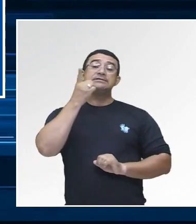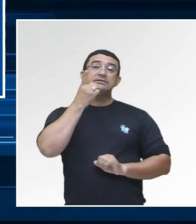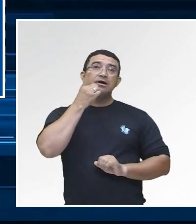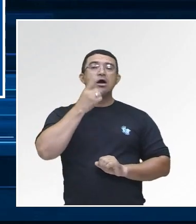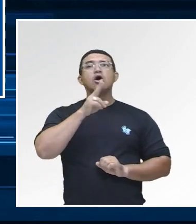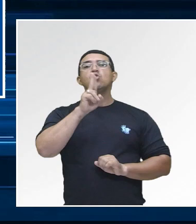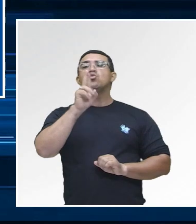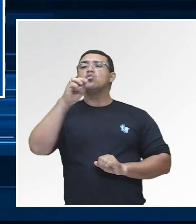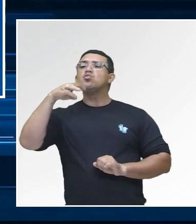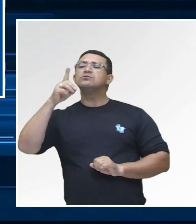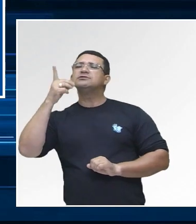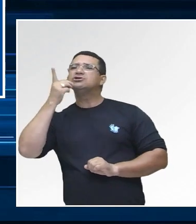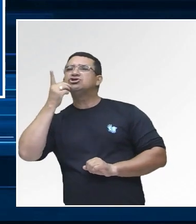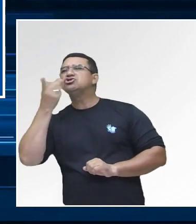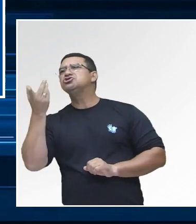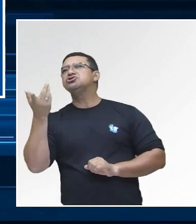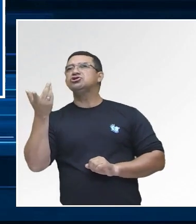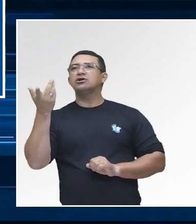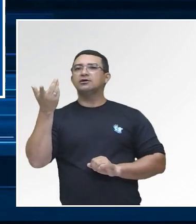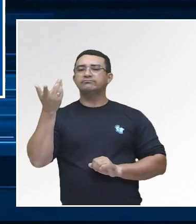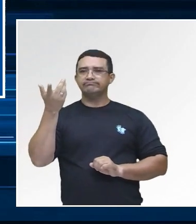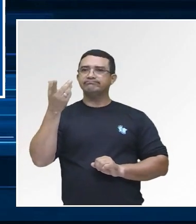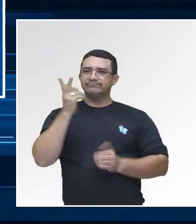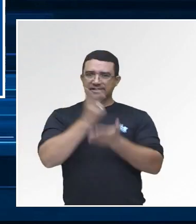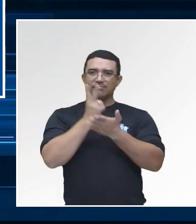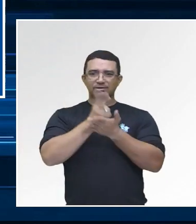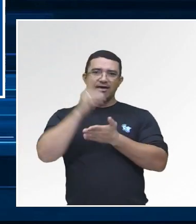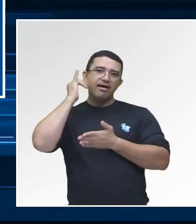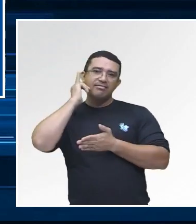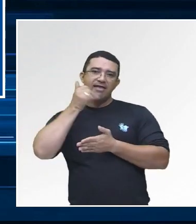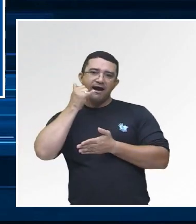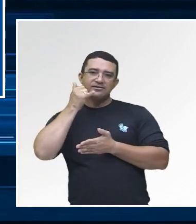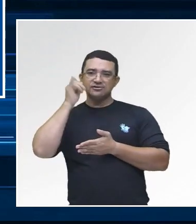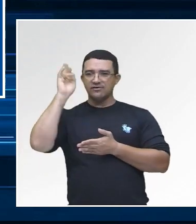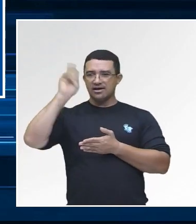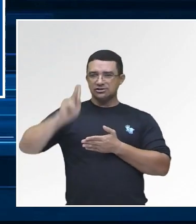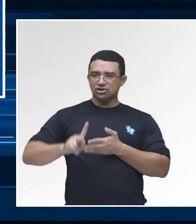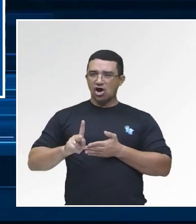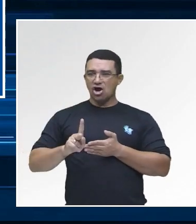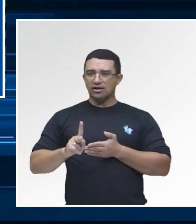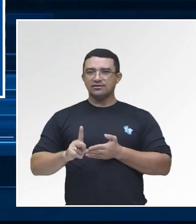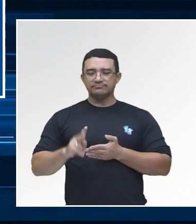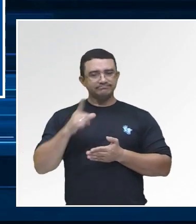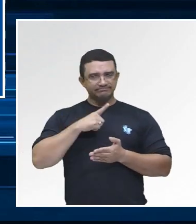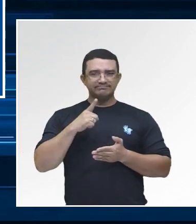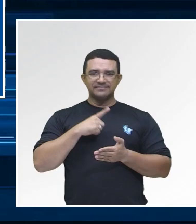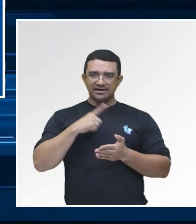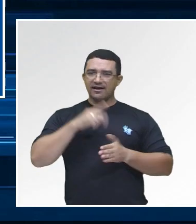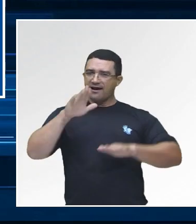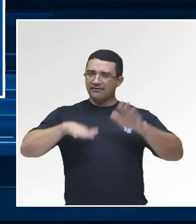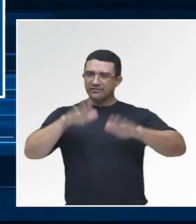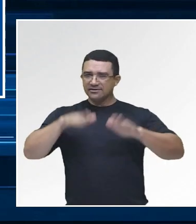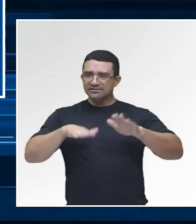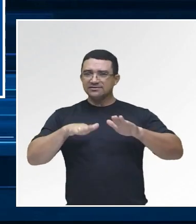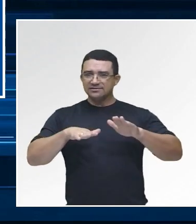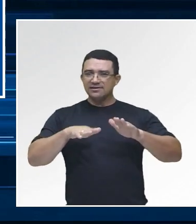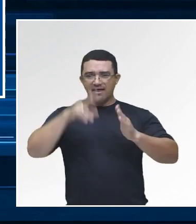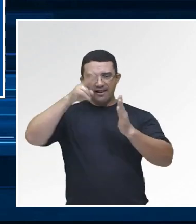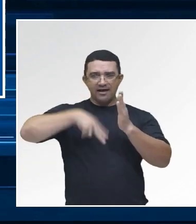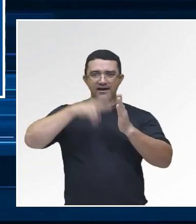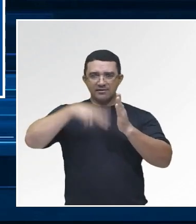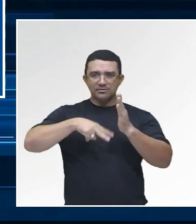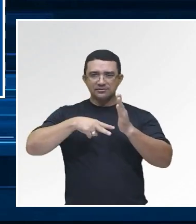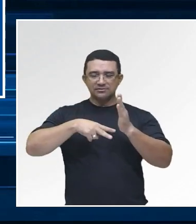encontramos muito nas histórias que nós lemos quando